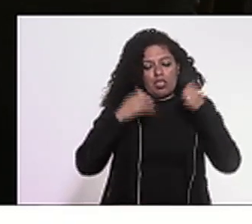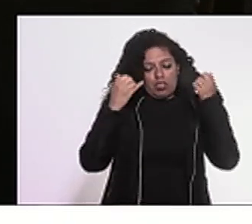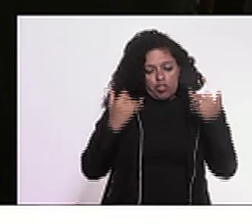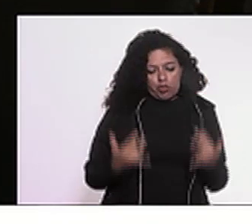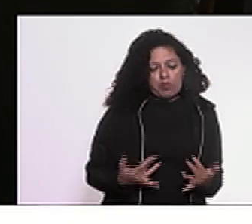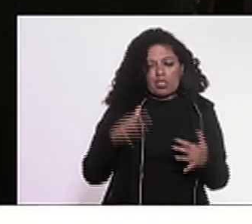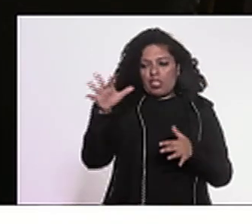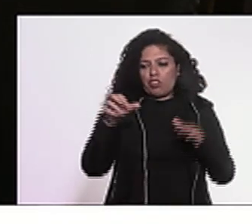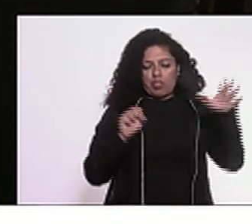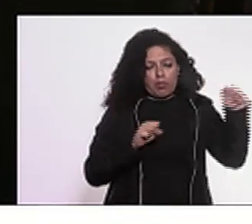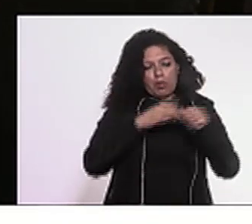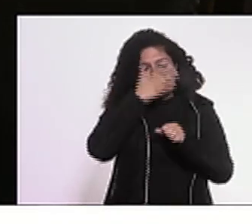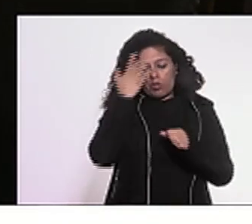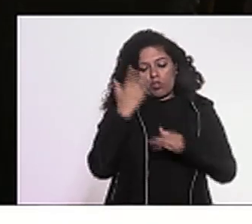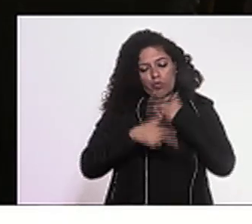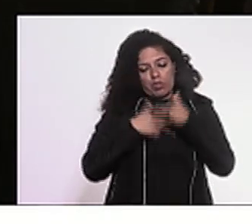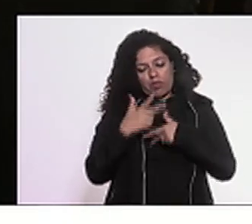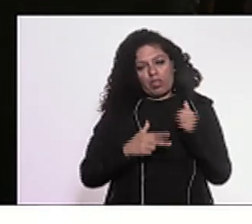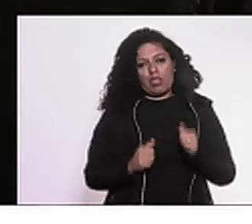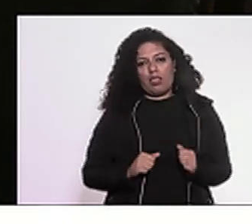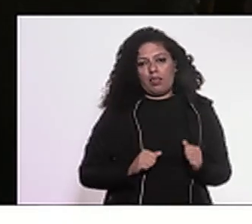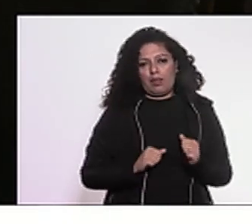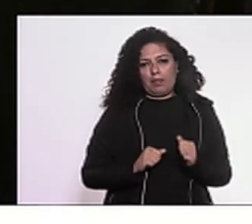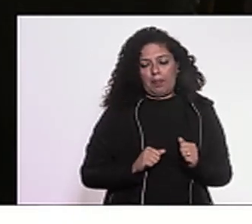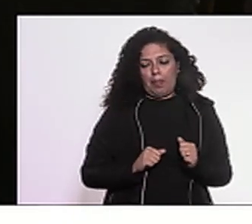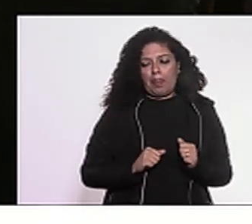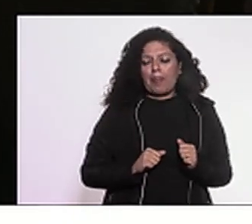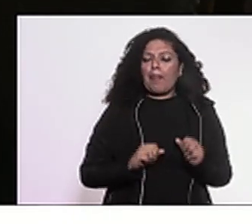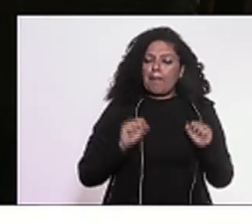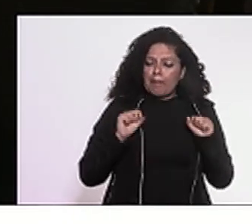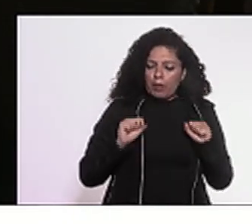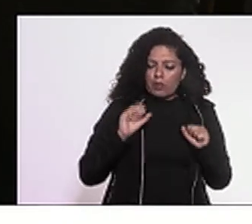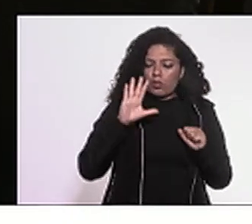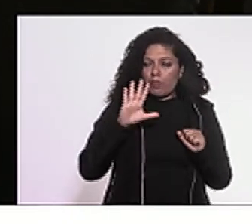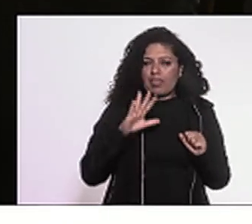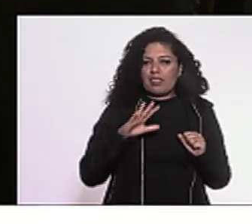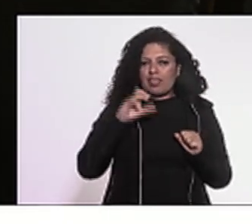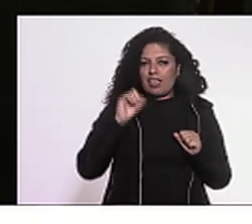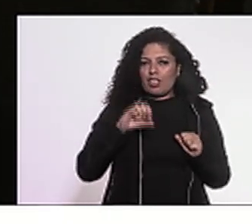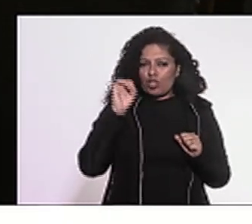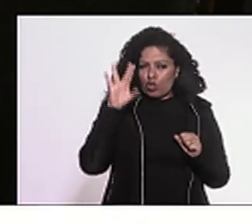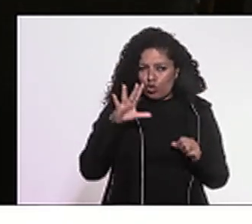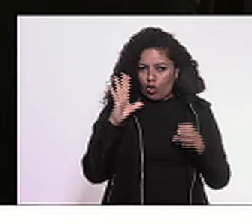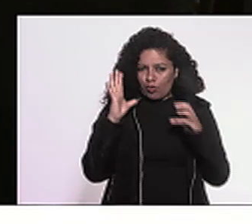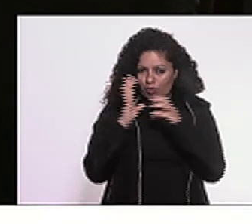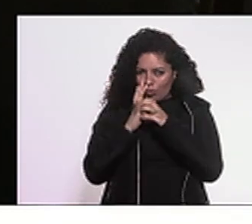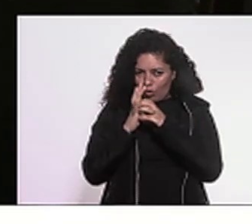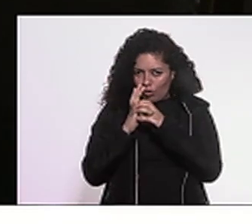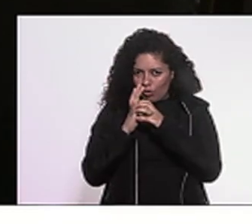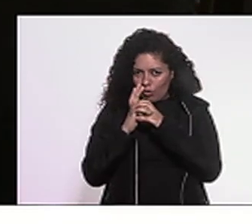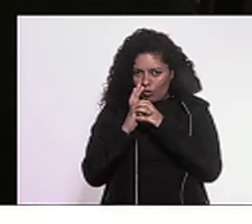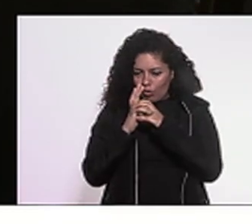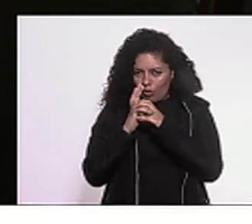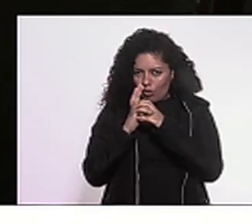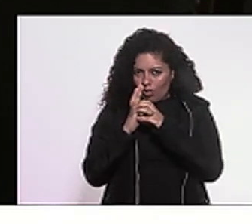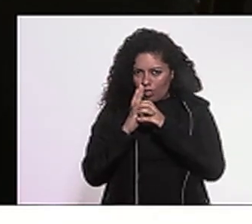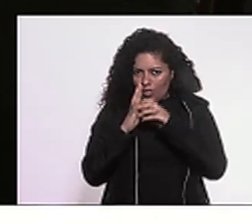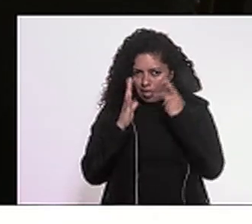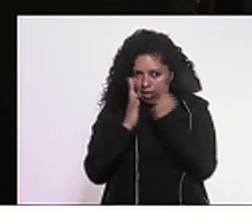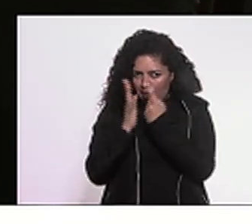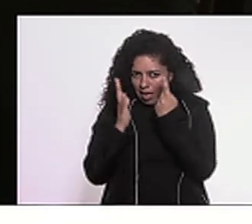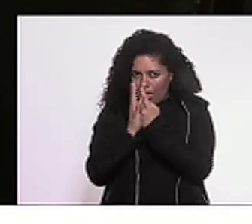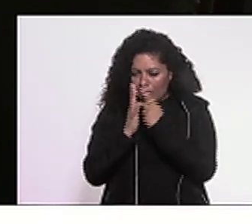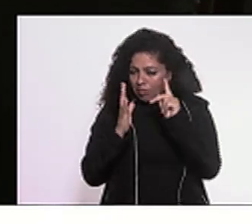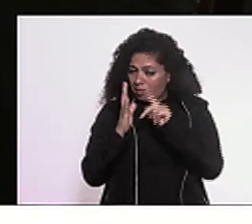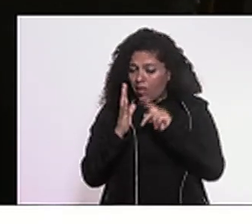várias causas, mas, como eu coloco, não é só do servidor, né, subordinado, é ele